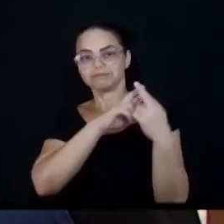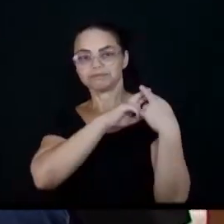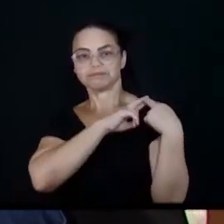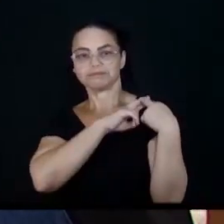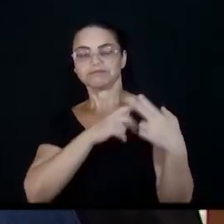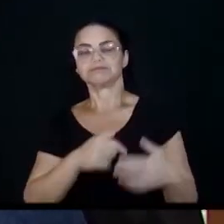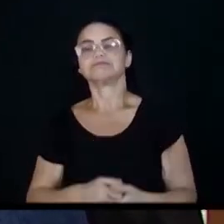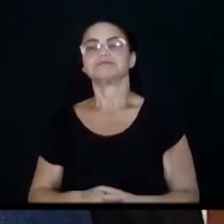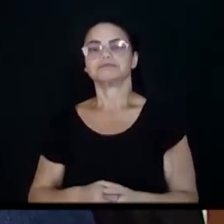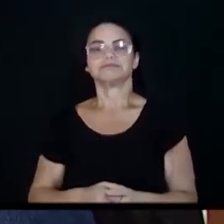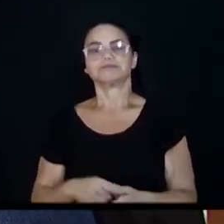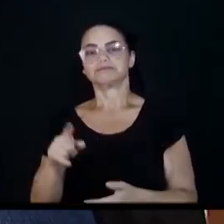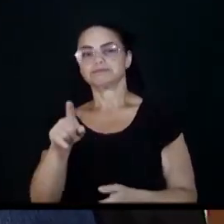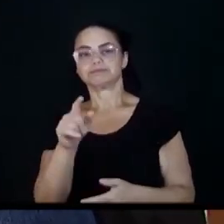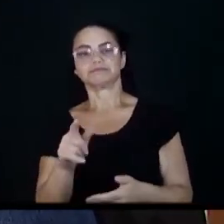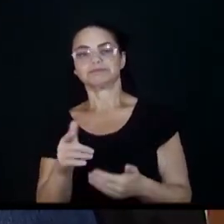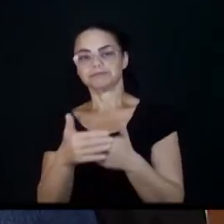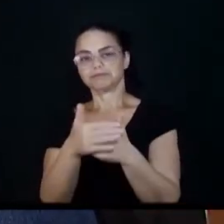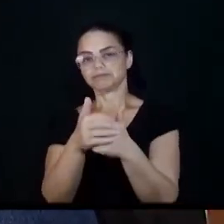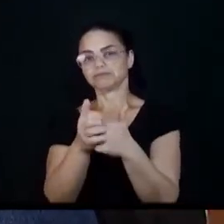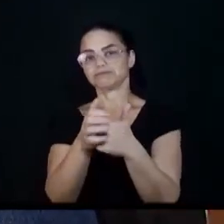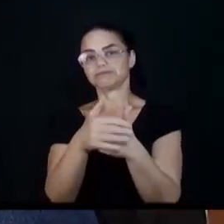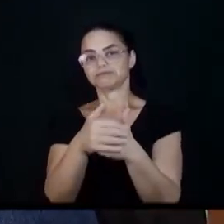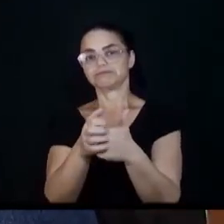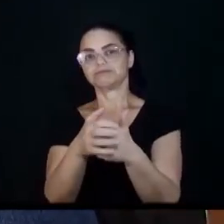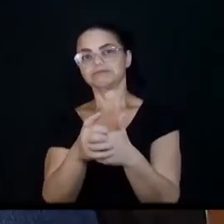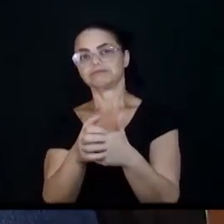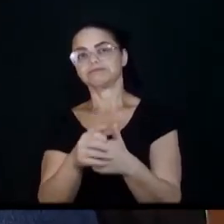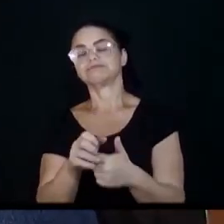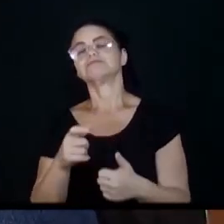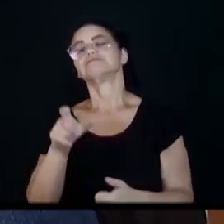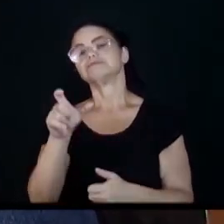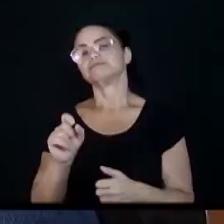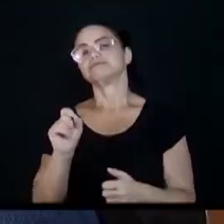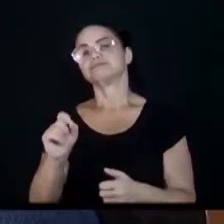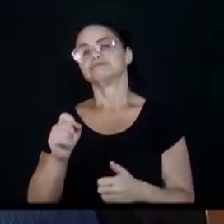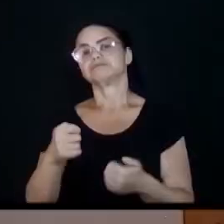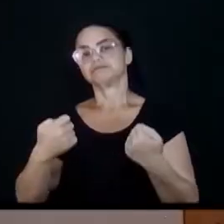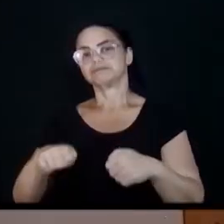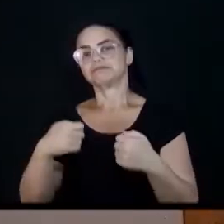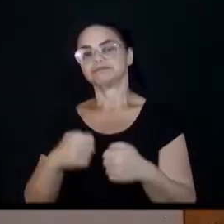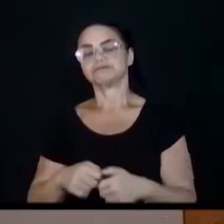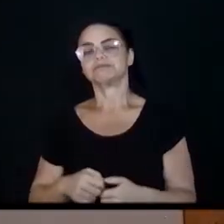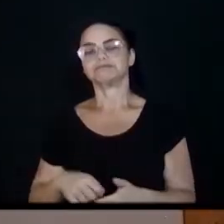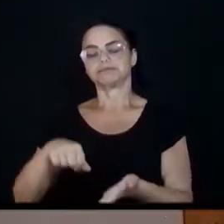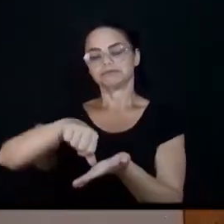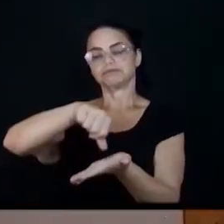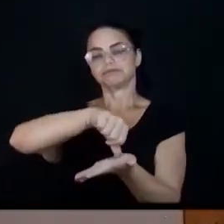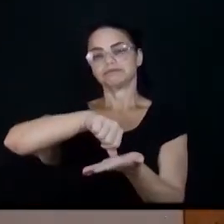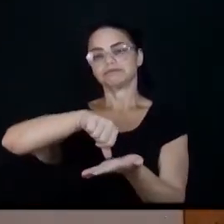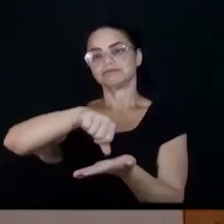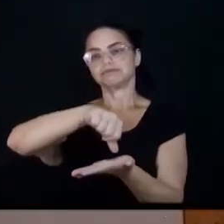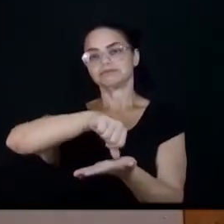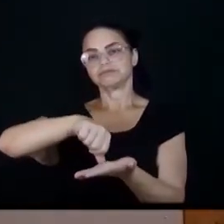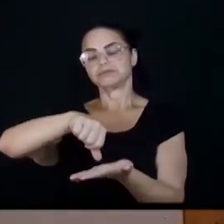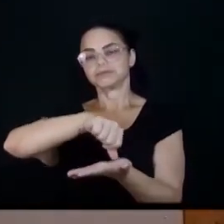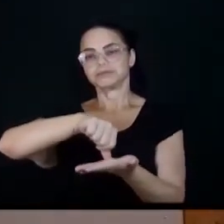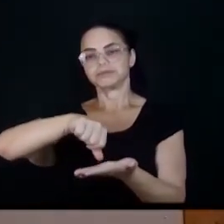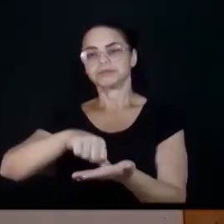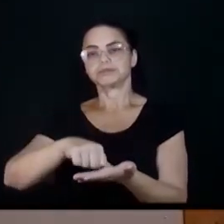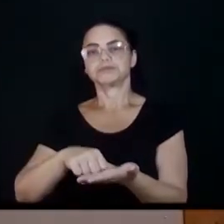só acolher quem precisa, fazer todo esse mapeamento, mas também passar uma mensagem,